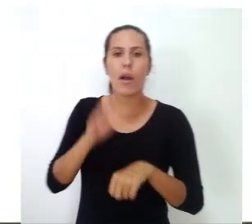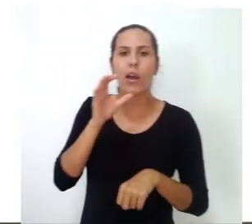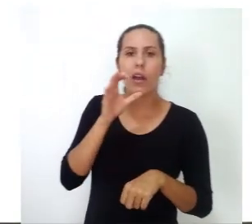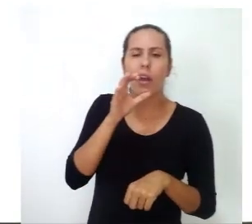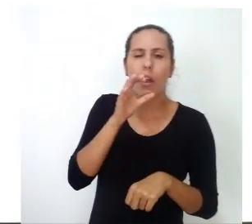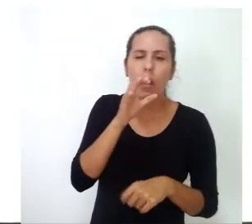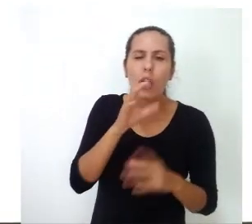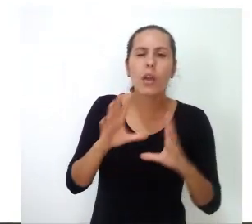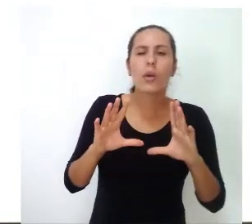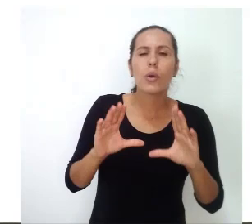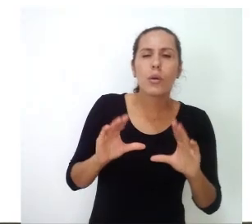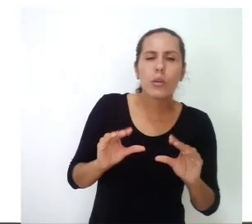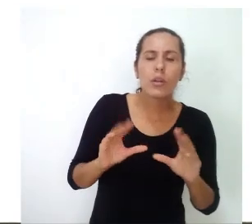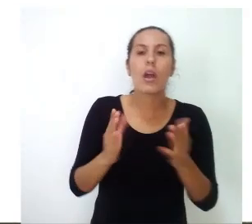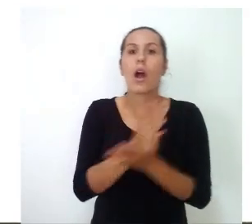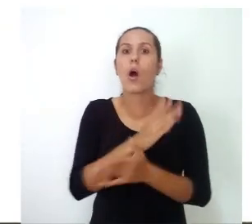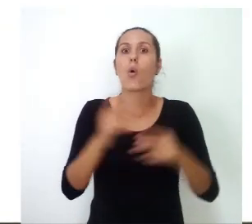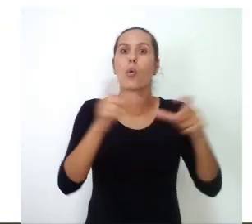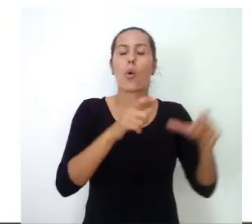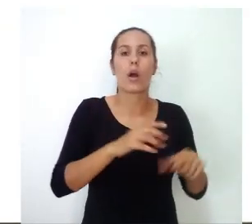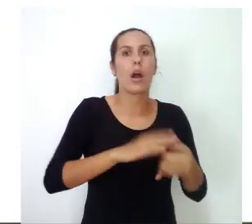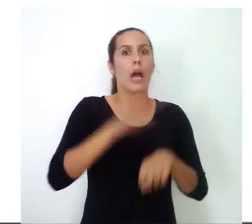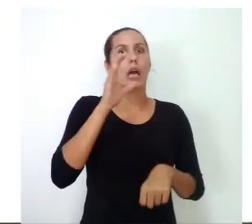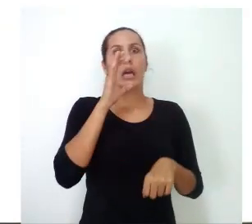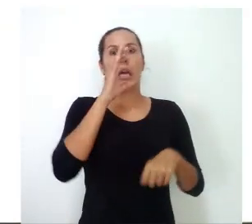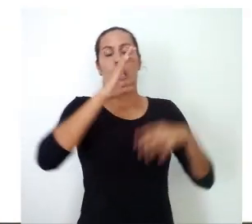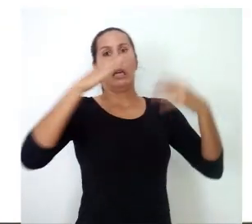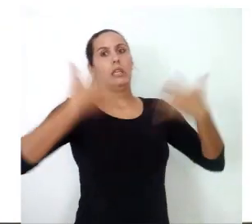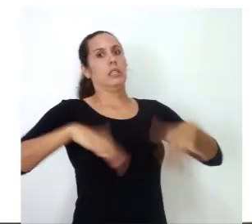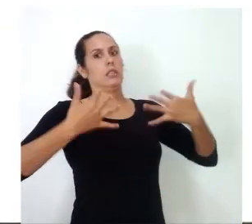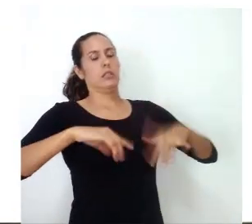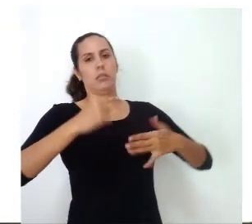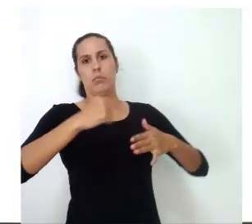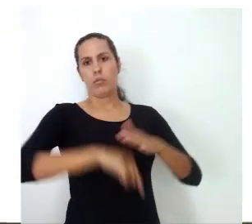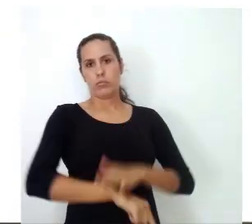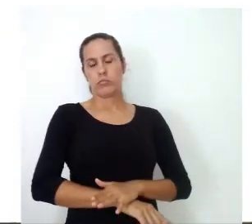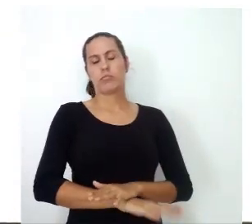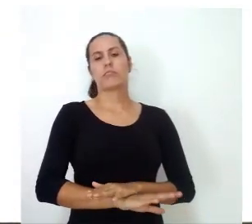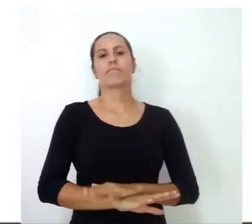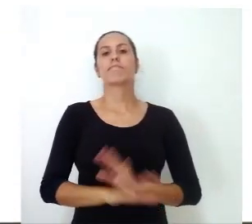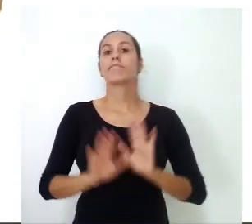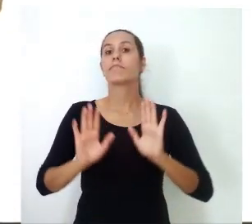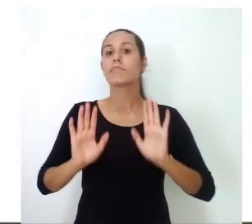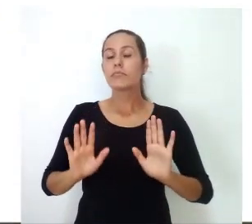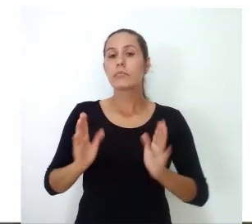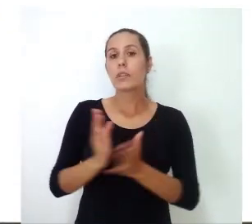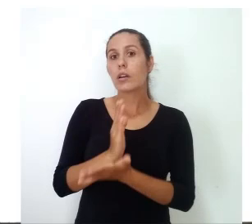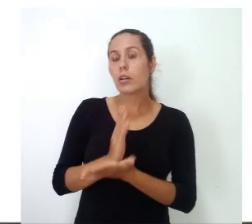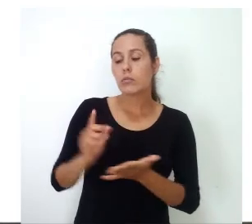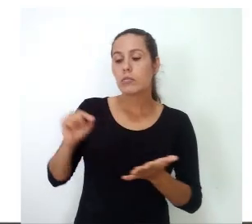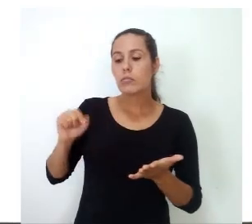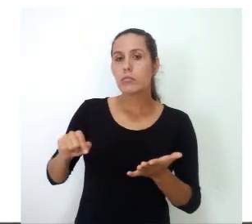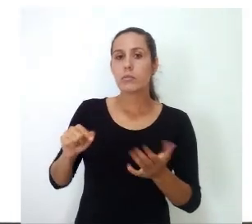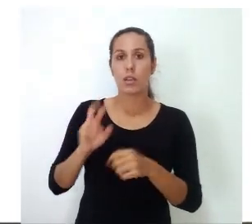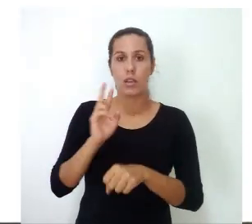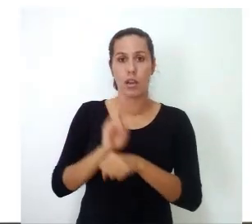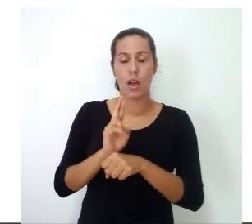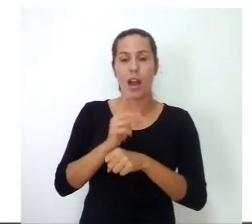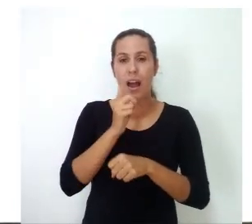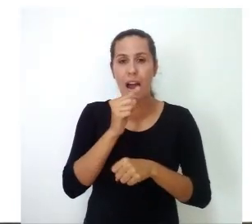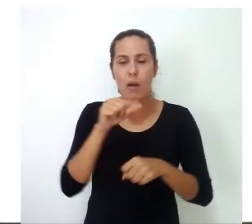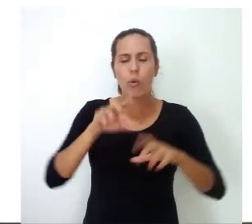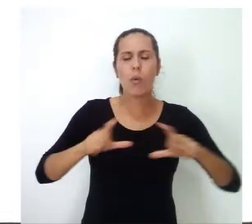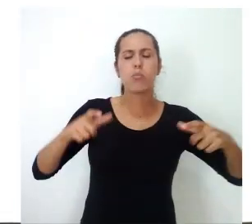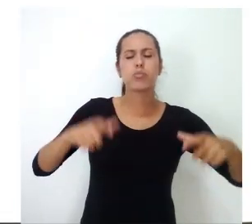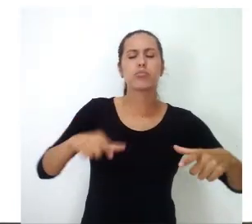alguns lugares até quente demais. E quando a gente tem um reservatório de água, que